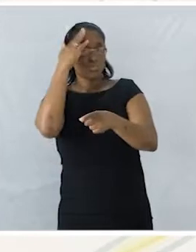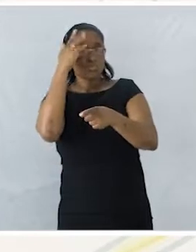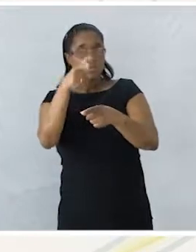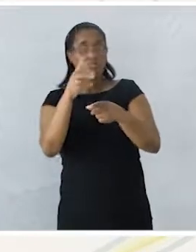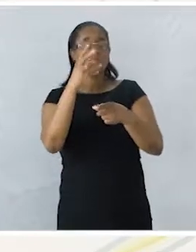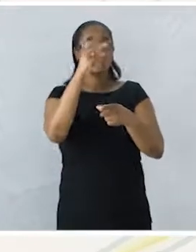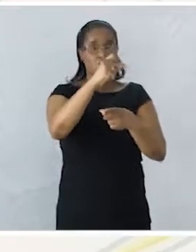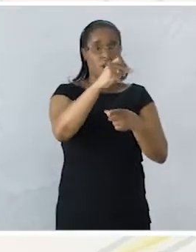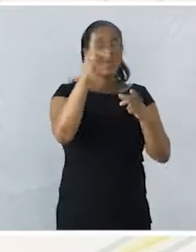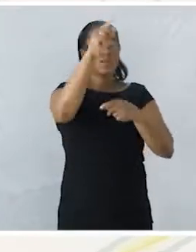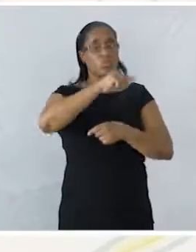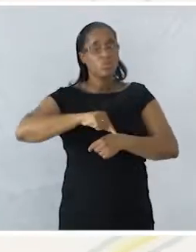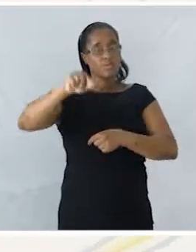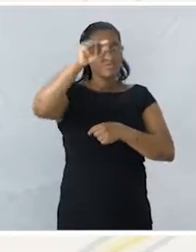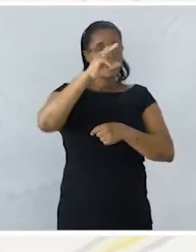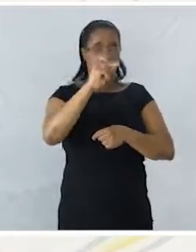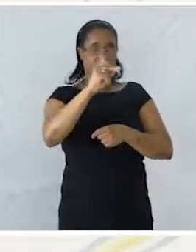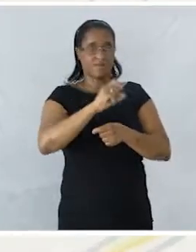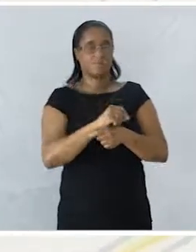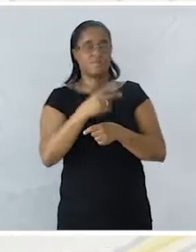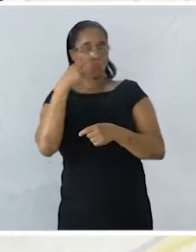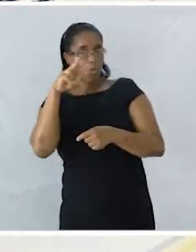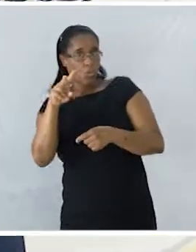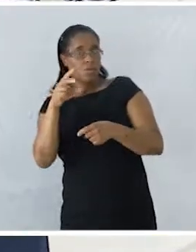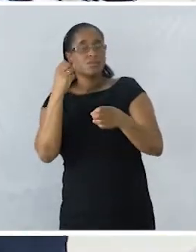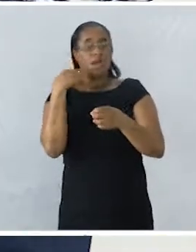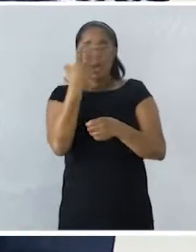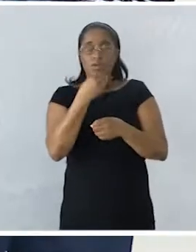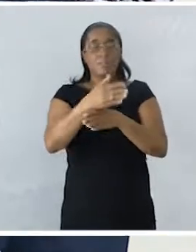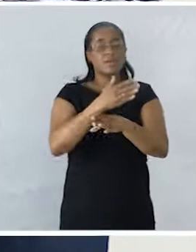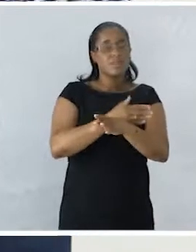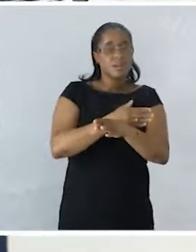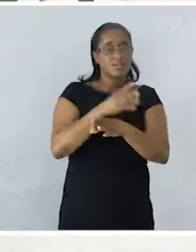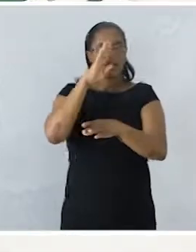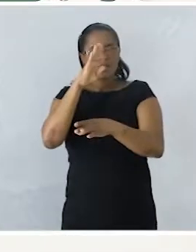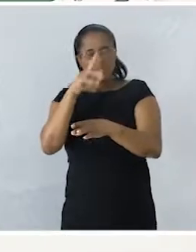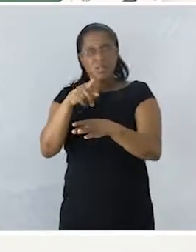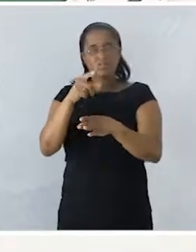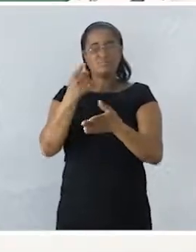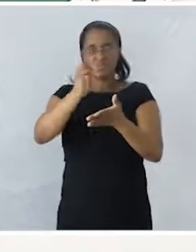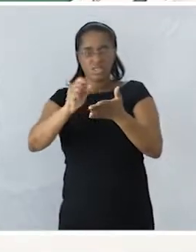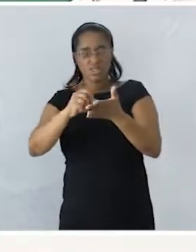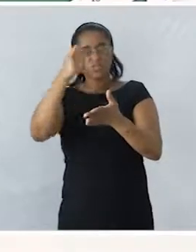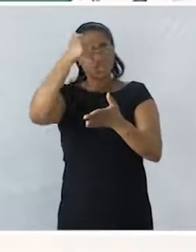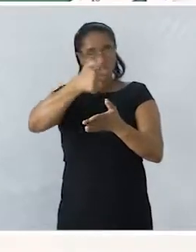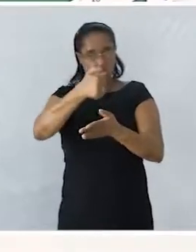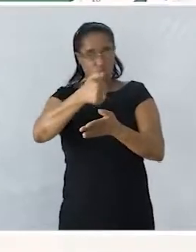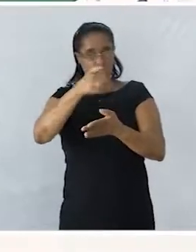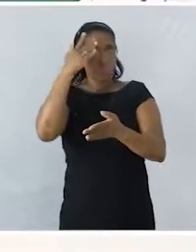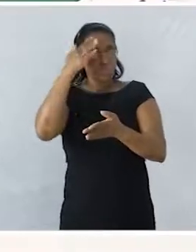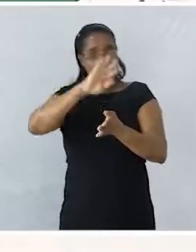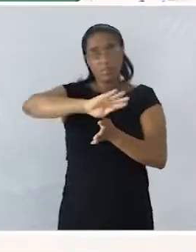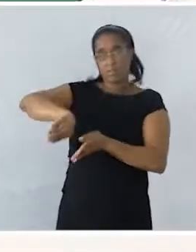Nós vimos na aula passada. Se eu colocar aqui o número 5 fora, vocês estão a ver que o 5 não está dentro do conjunto